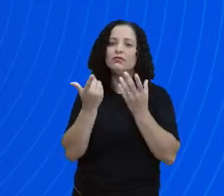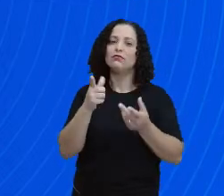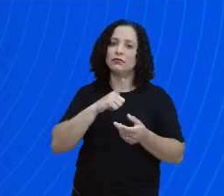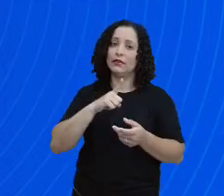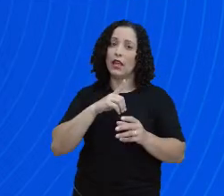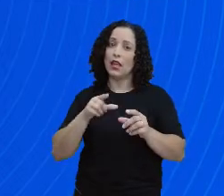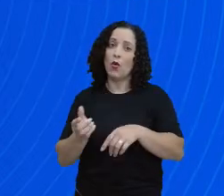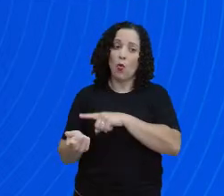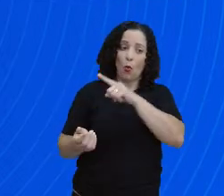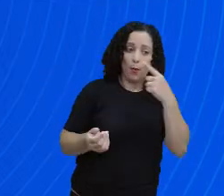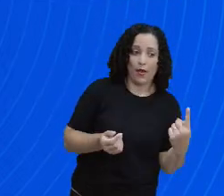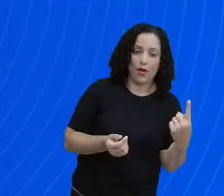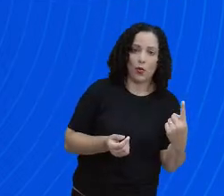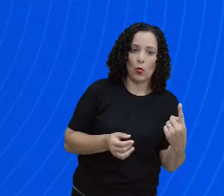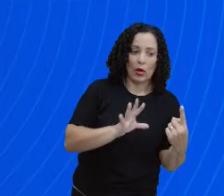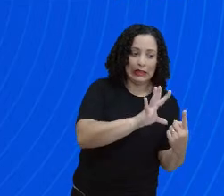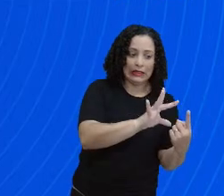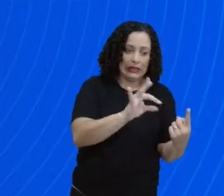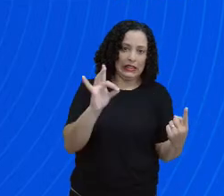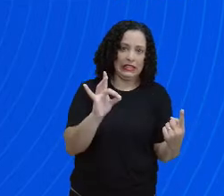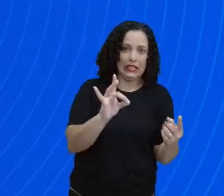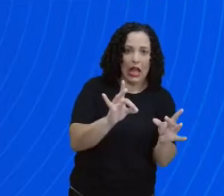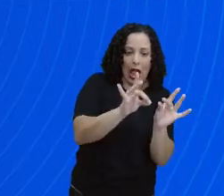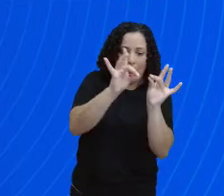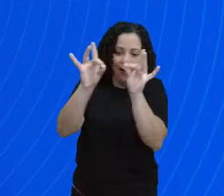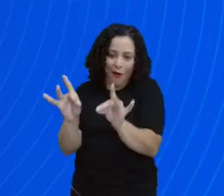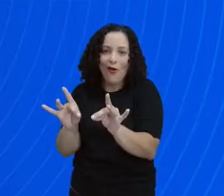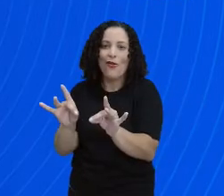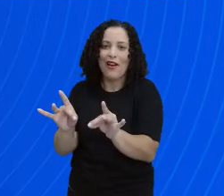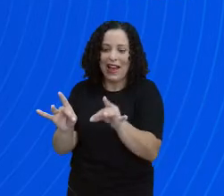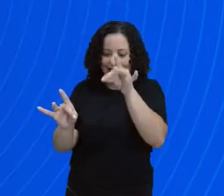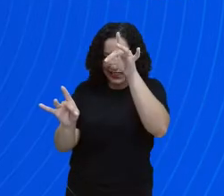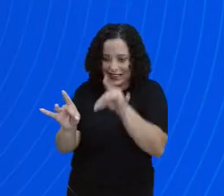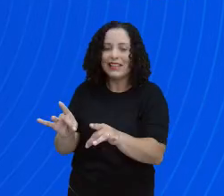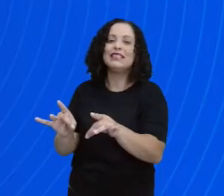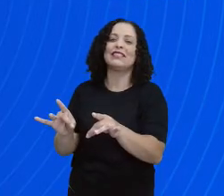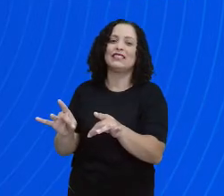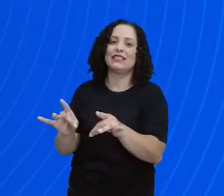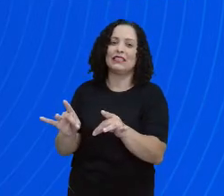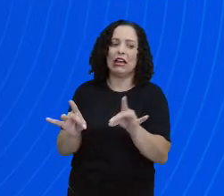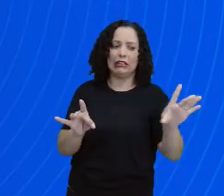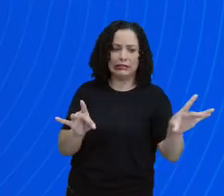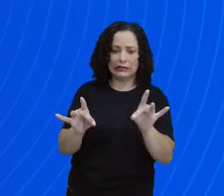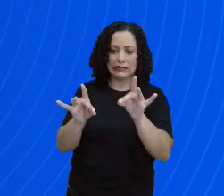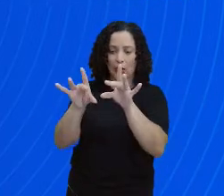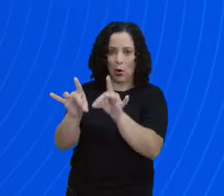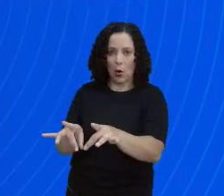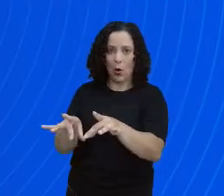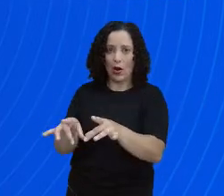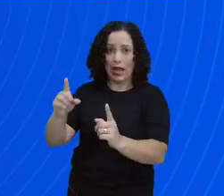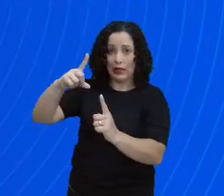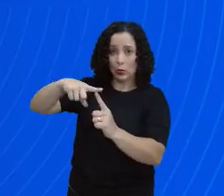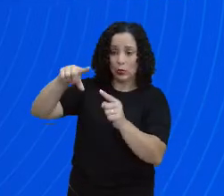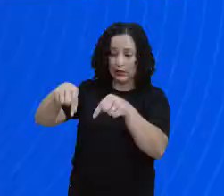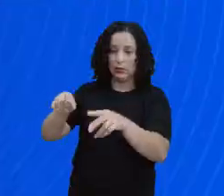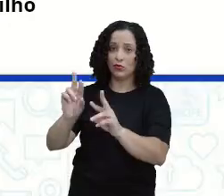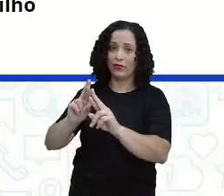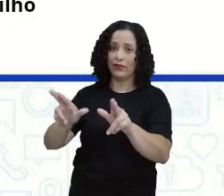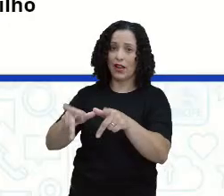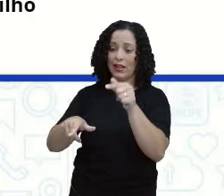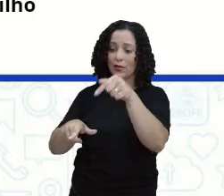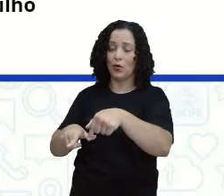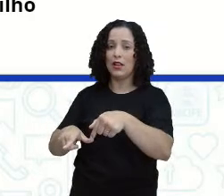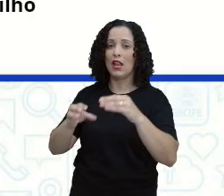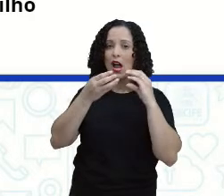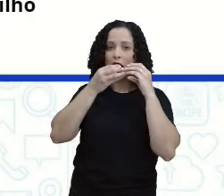espécie, insere na outra. E aí, ó, inserindo nessa espécie de milho, o que é que vai acontecer? O